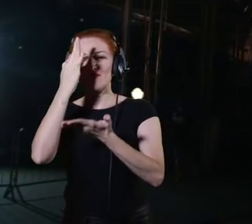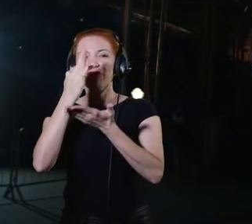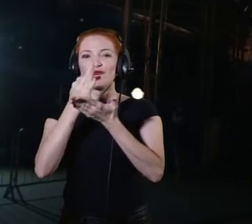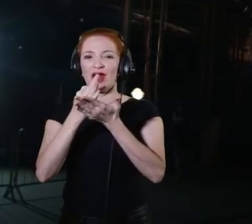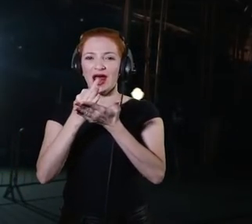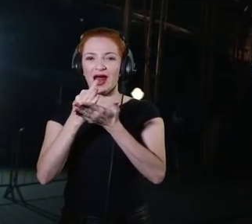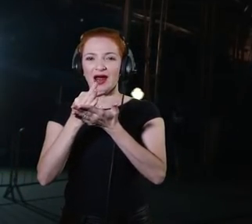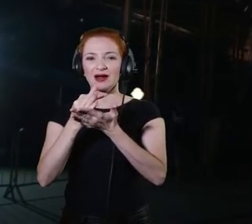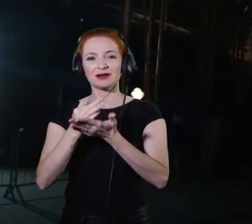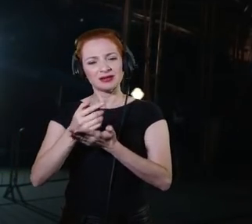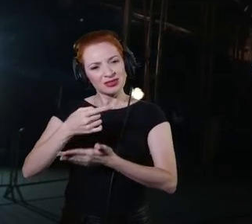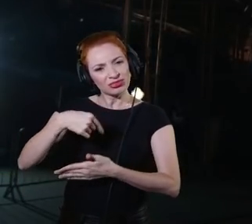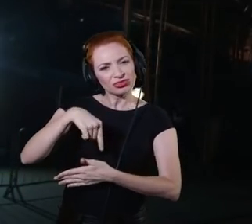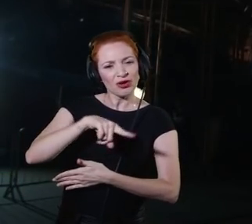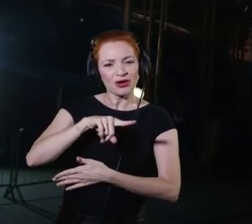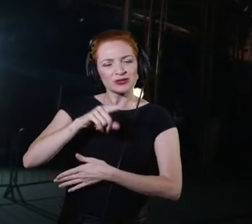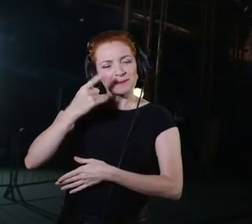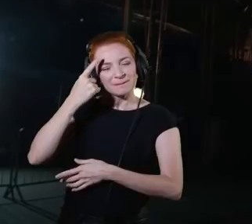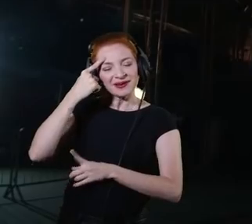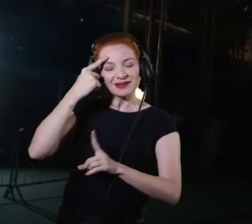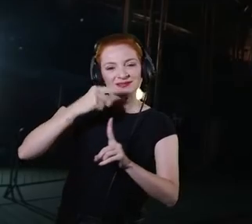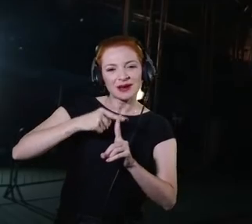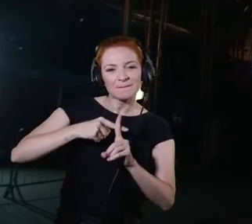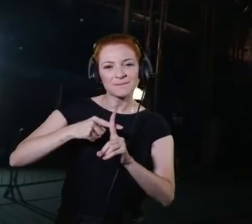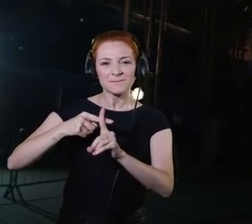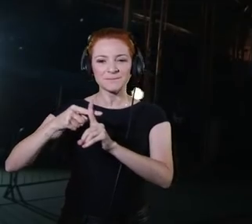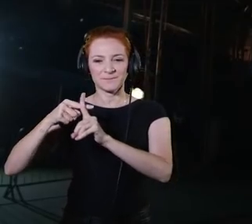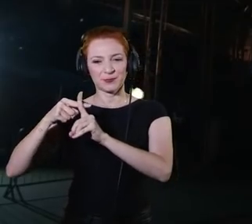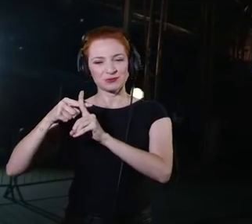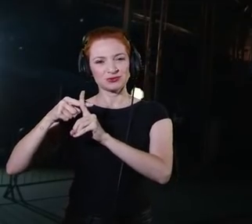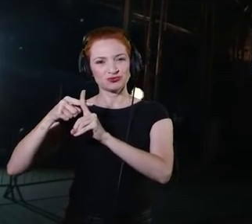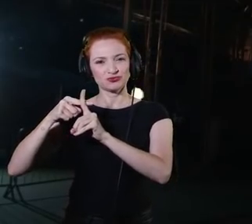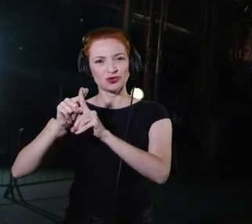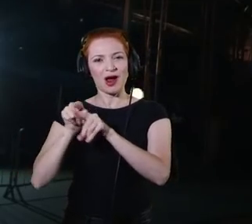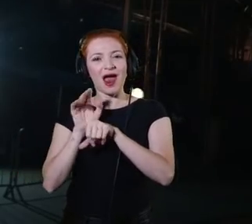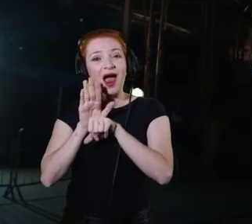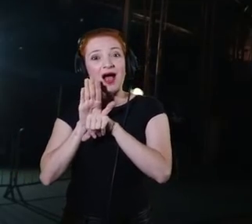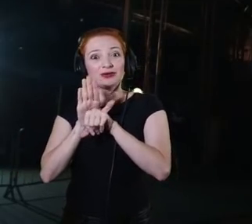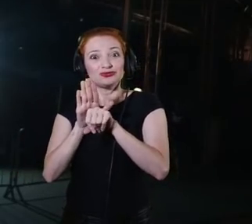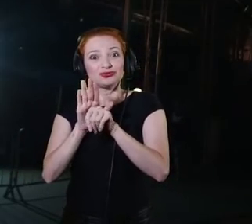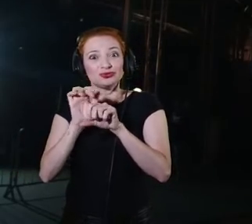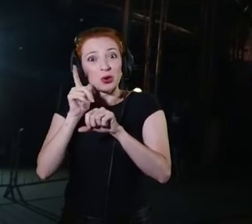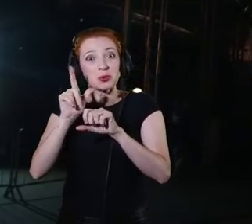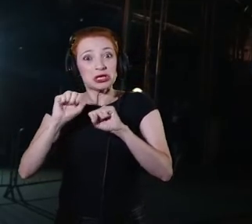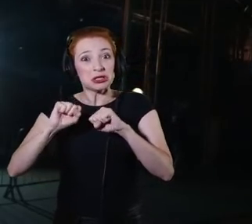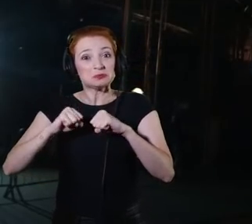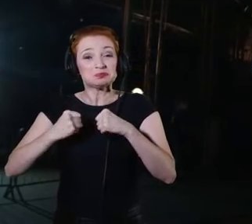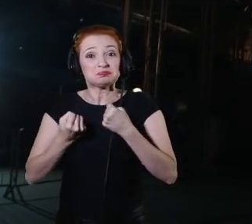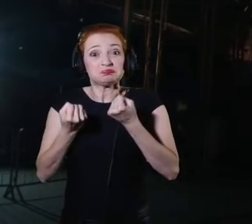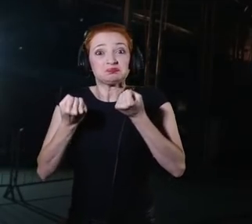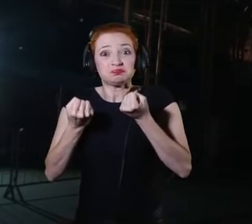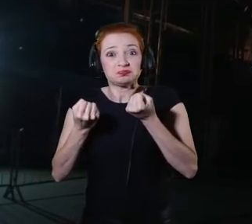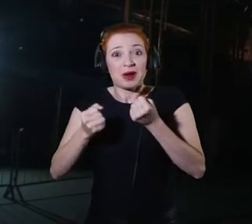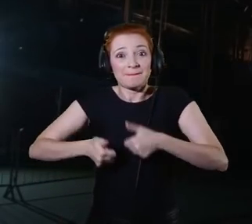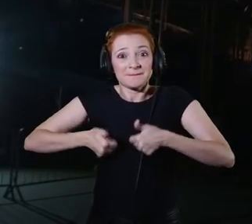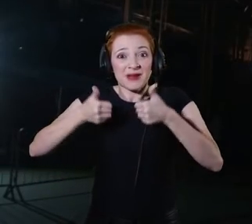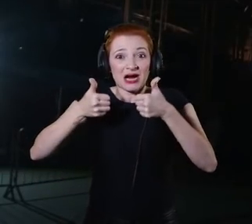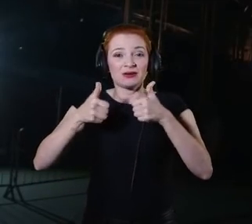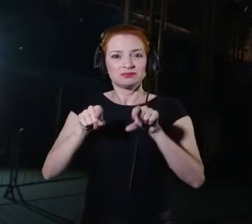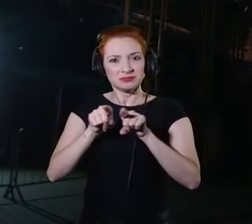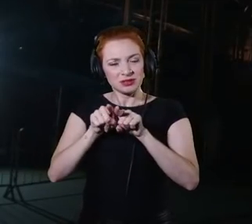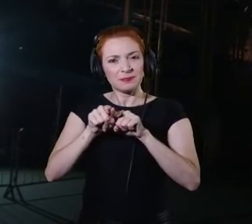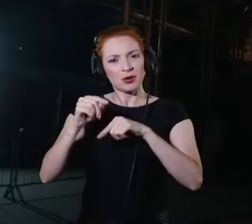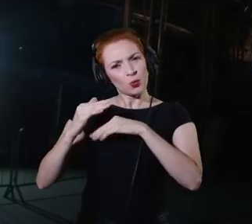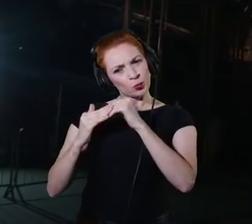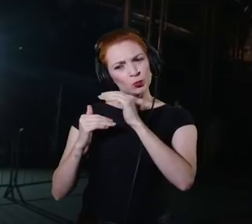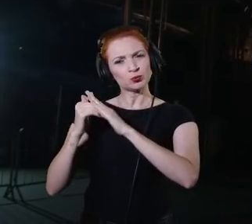Vamos emanar o nosso melhor sentimento para ajudá-los a superar as perdas e a reconstruir a